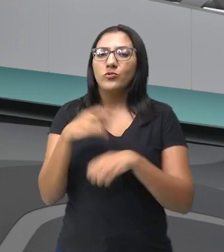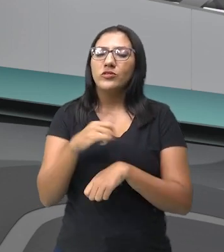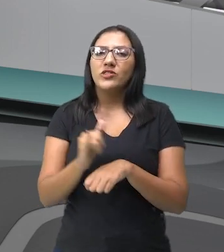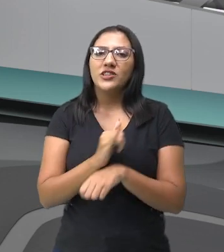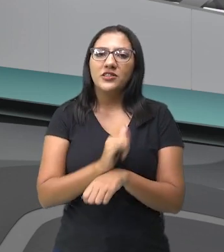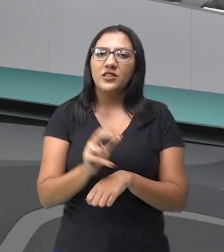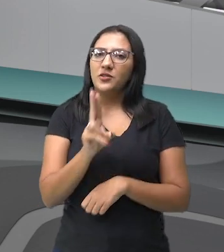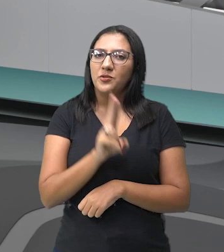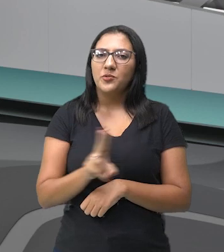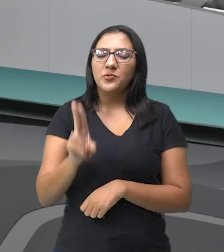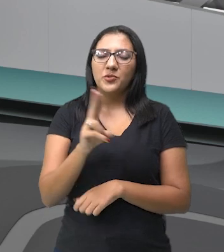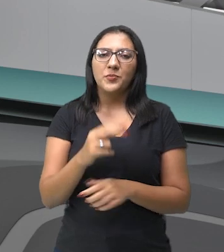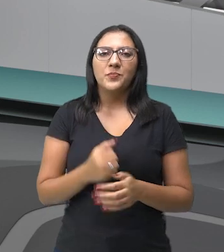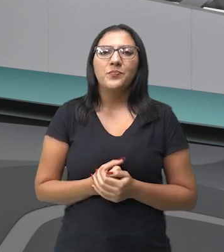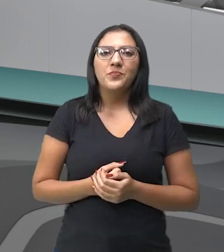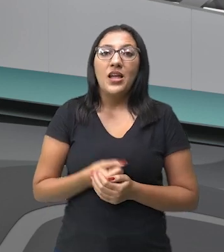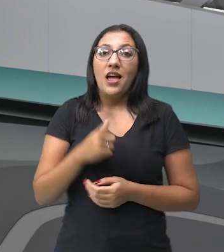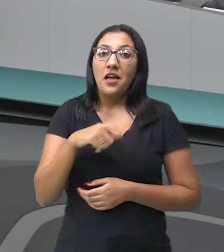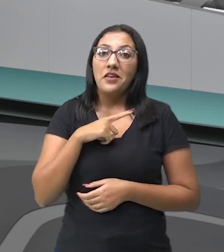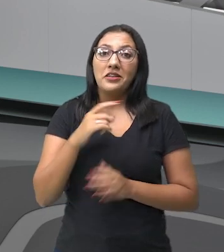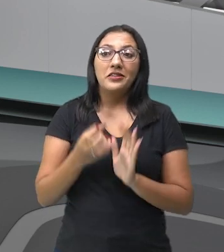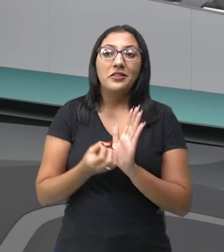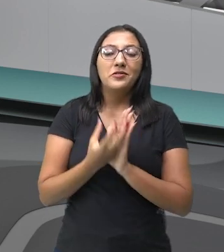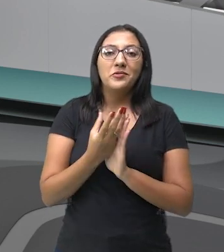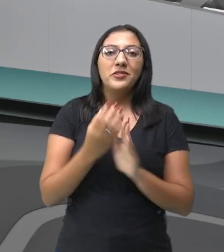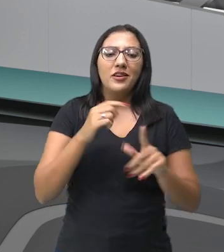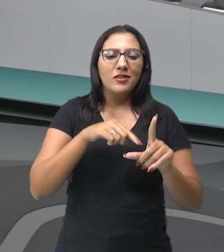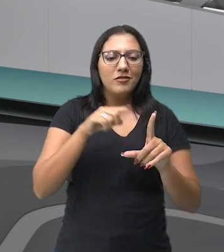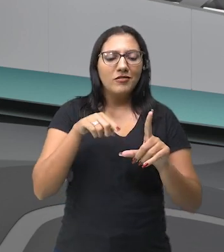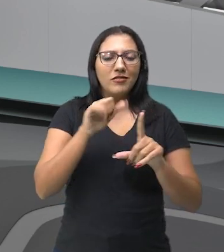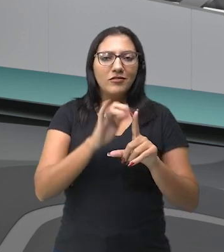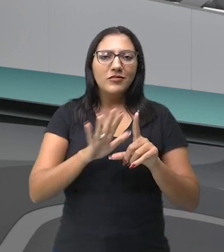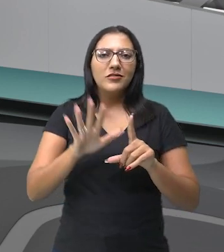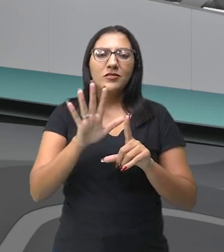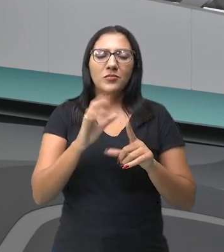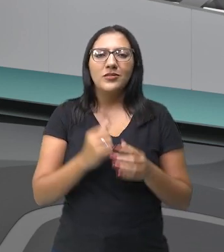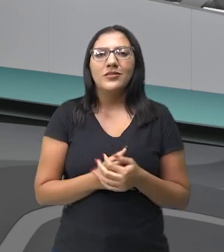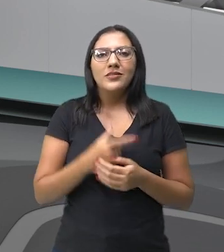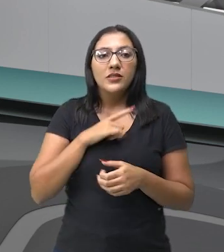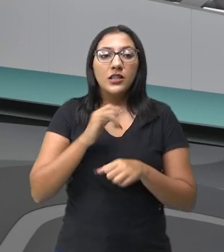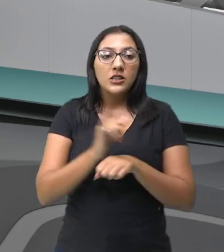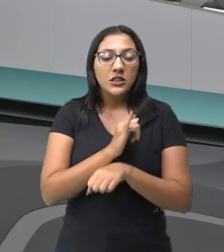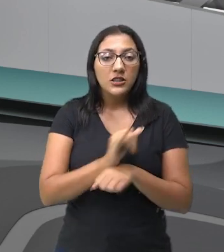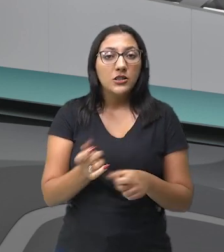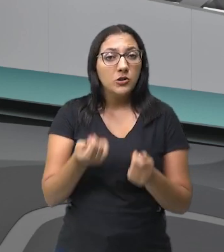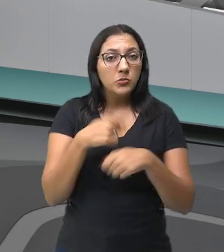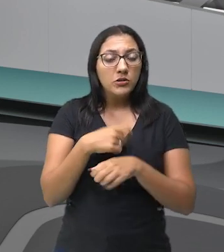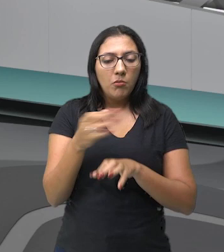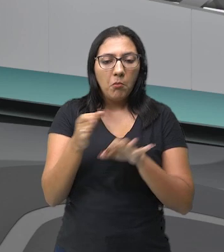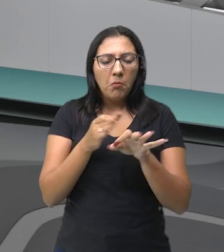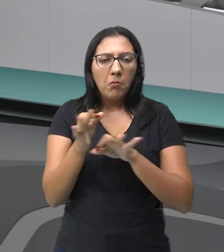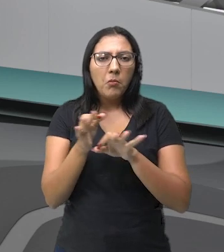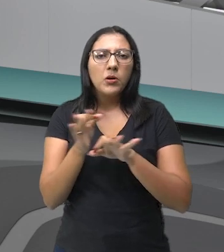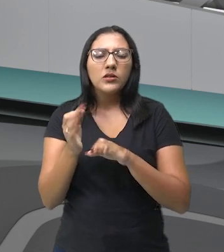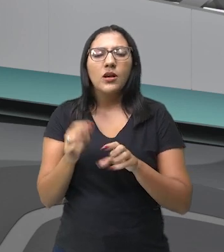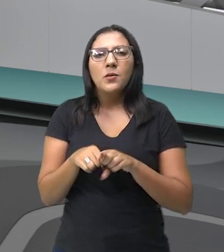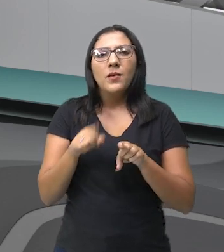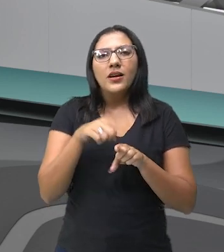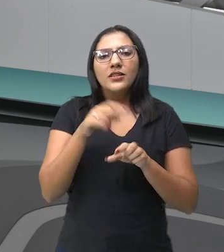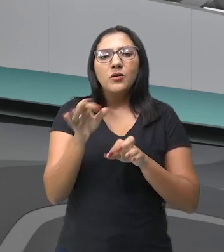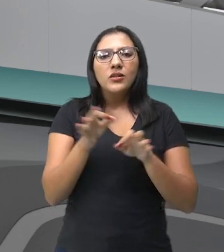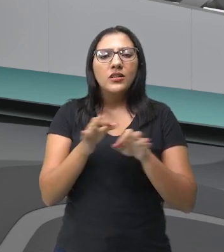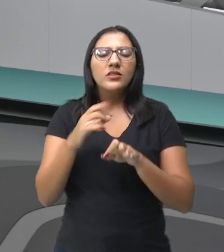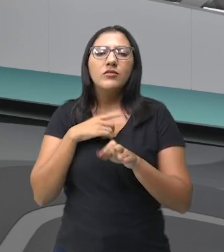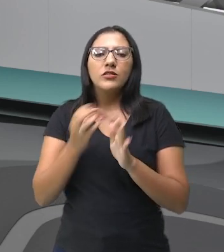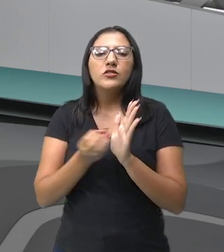fazer essa organização. Então é aí que surgem os infográficos, que são também maneiras de organizar a informação, mas essa organização